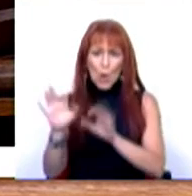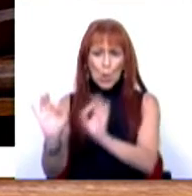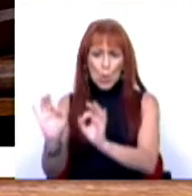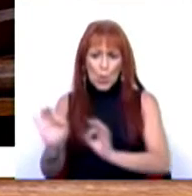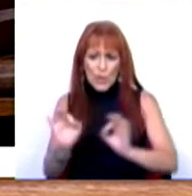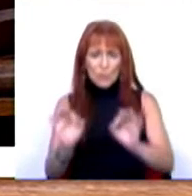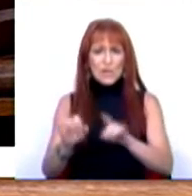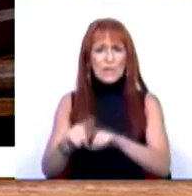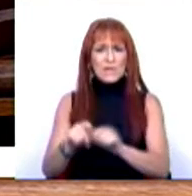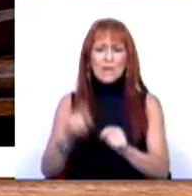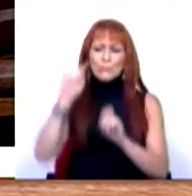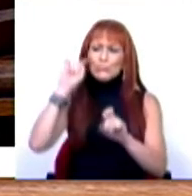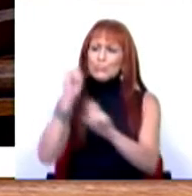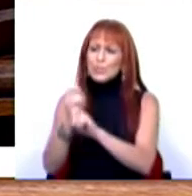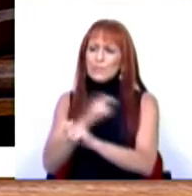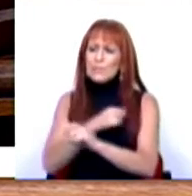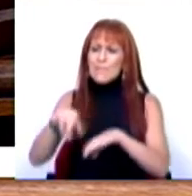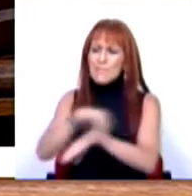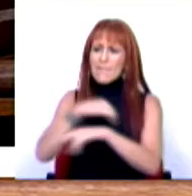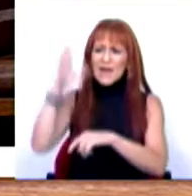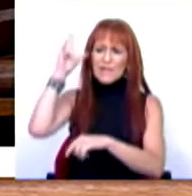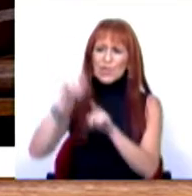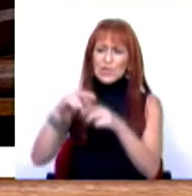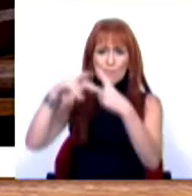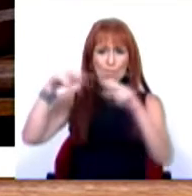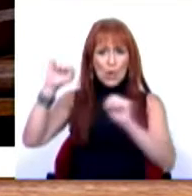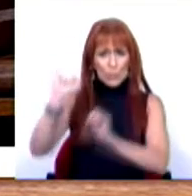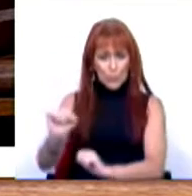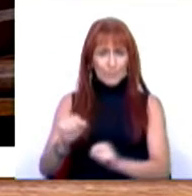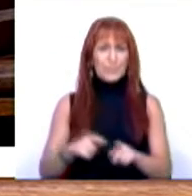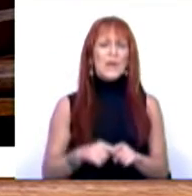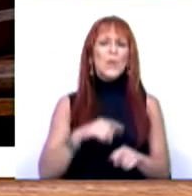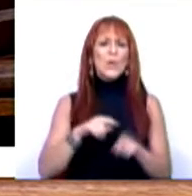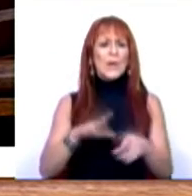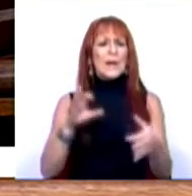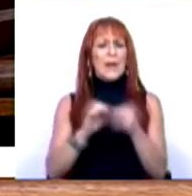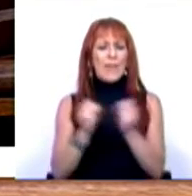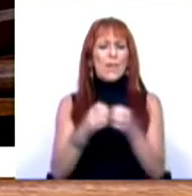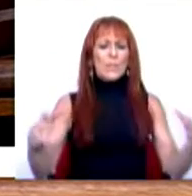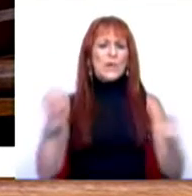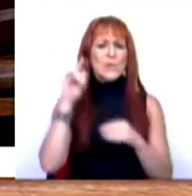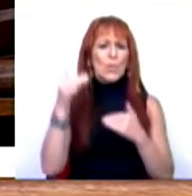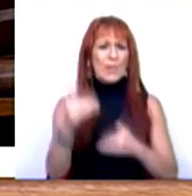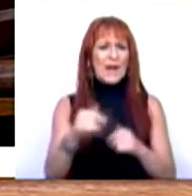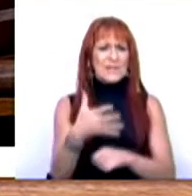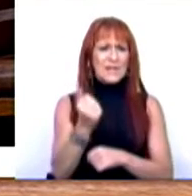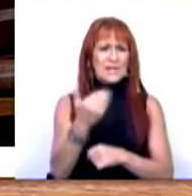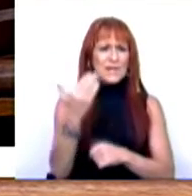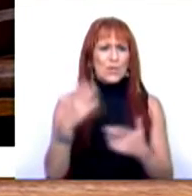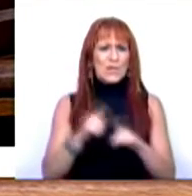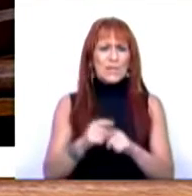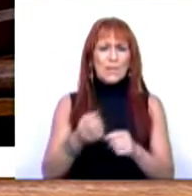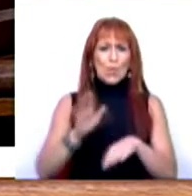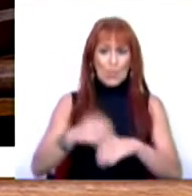cuidadores sob supervisão do médico-veterinário municipal. Ainda no que concerne ao alargamento do prazo de 15 dias de presunção